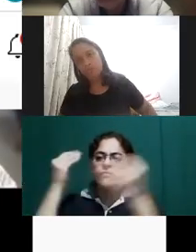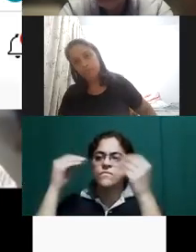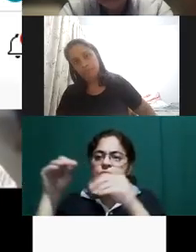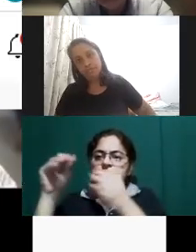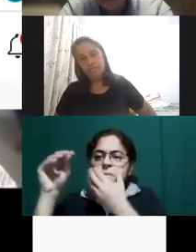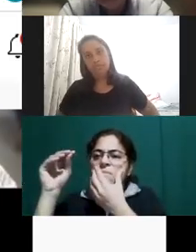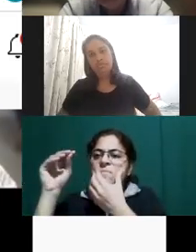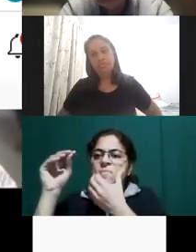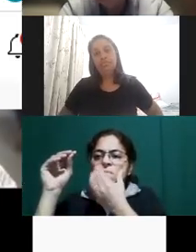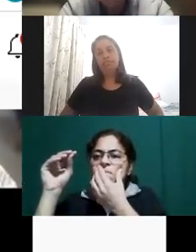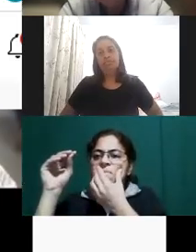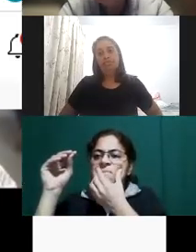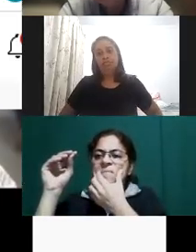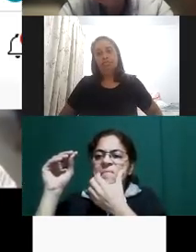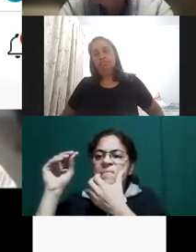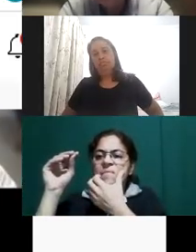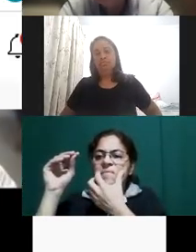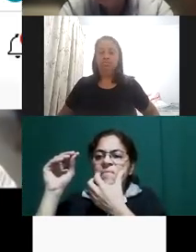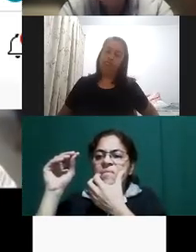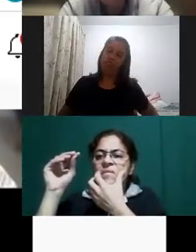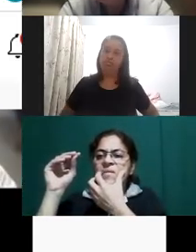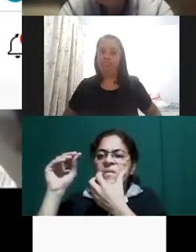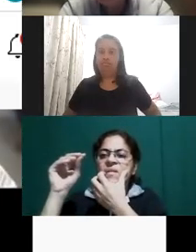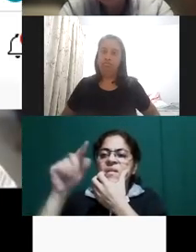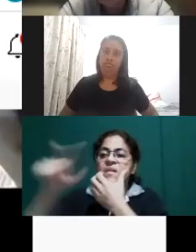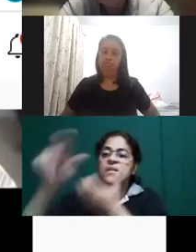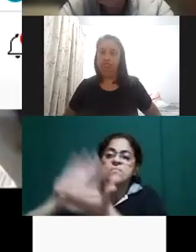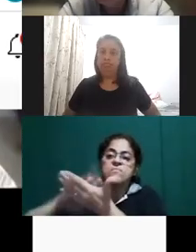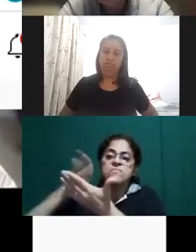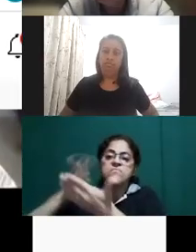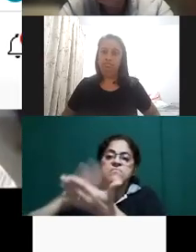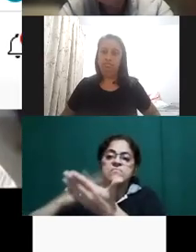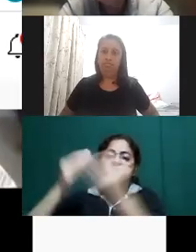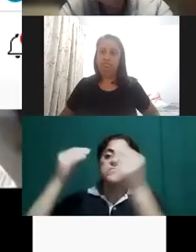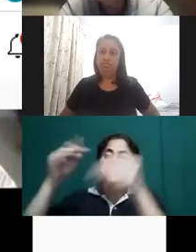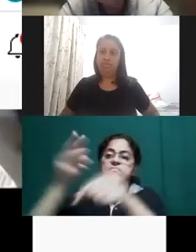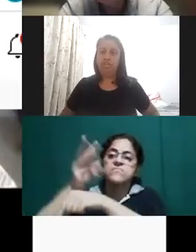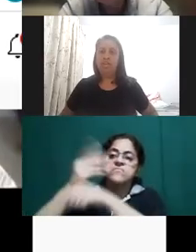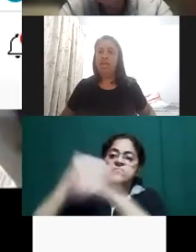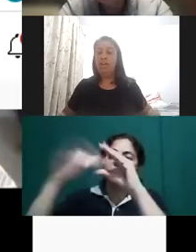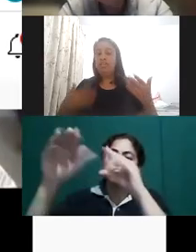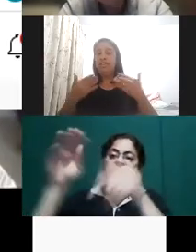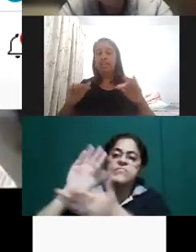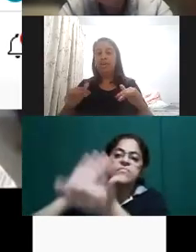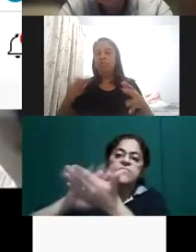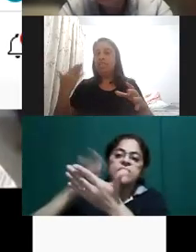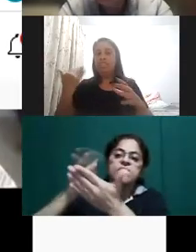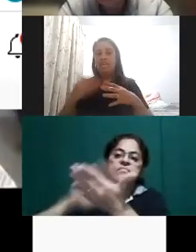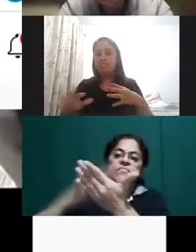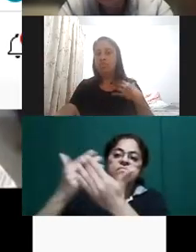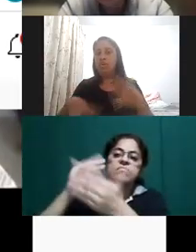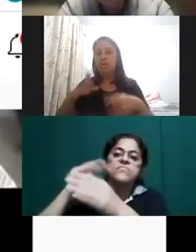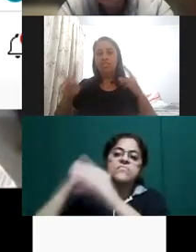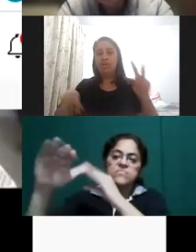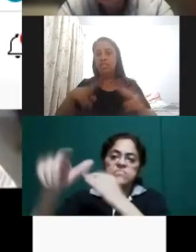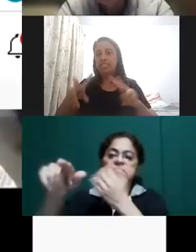mesmo. Tranquilo. A Gisele pode, a coisa pode entregar depois, não tem problema. Pode entregar no outro dia, não tem estresse. Não. Eu Se até ficar falei com ela para ela entrar às